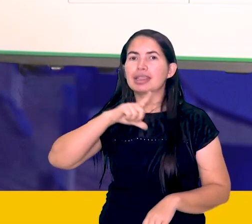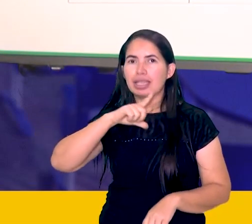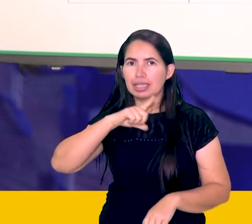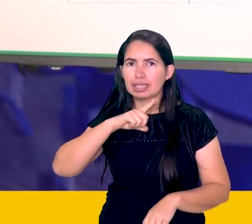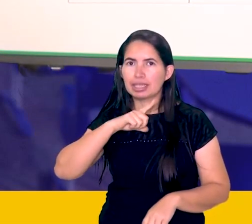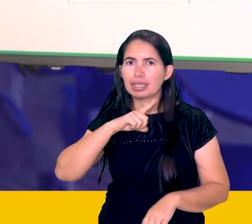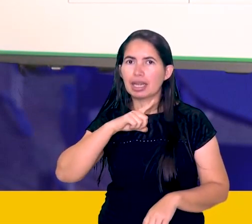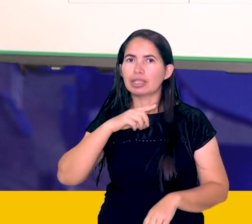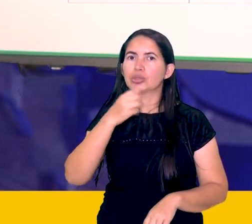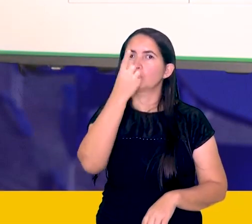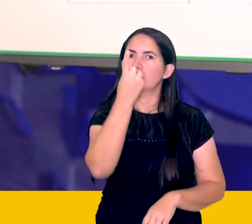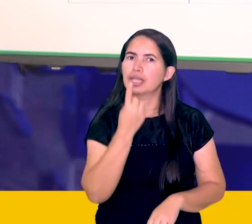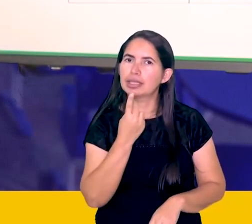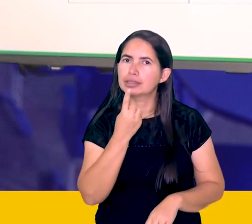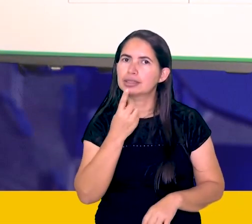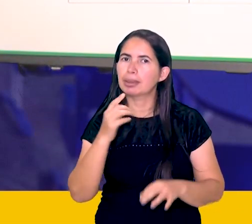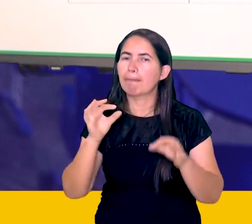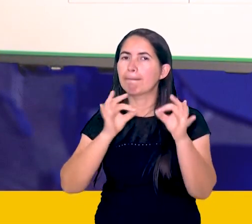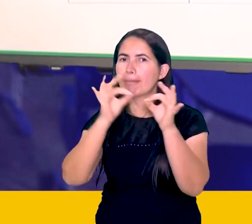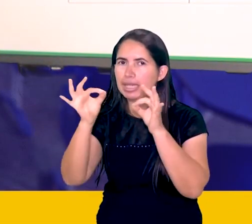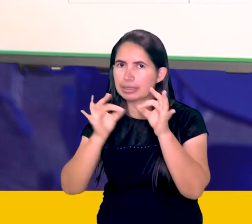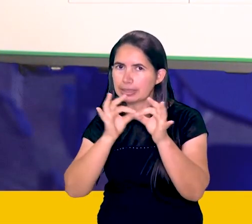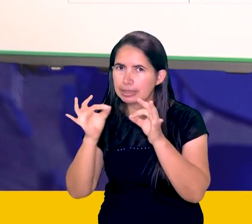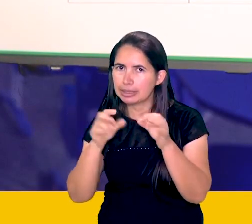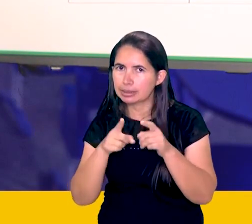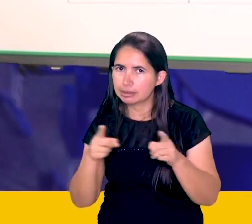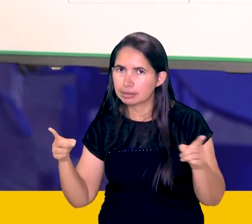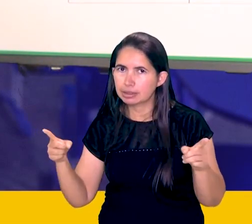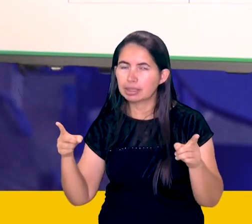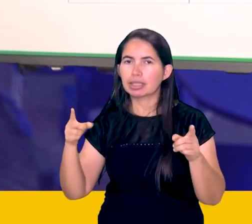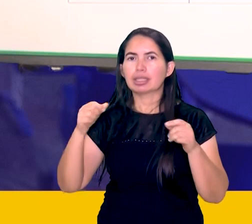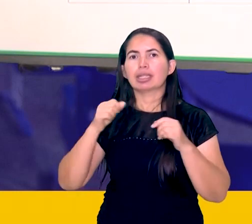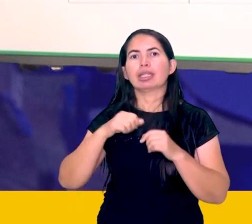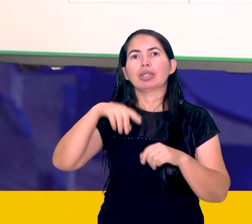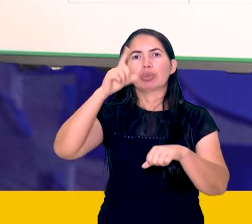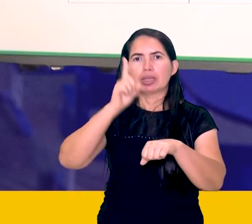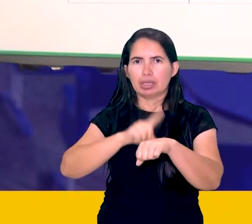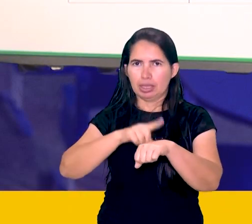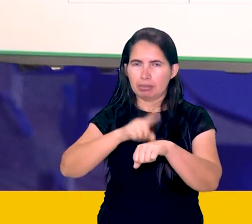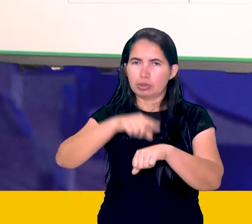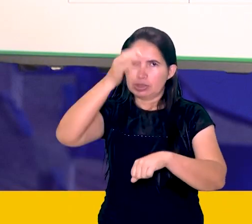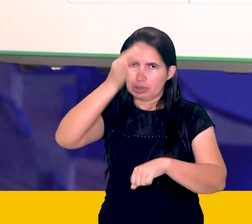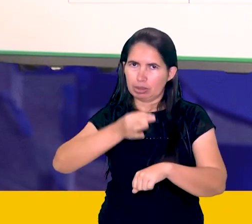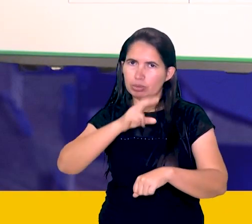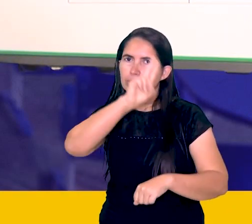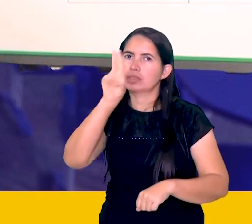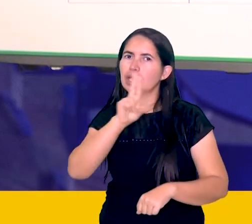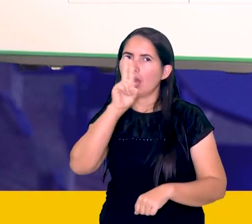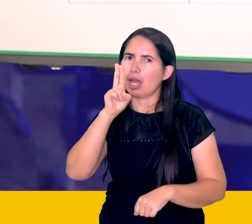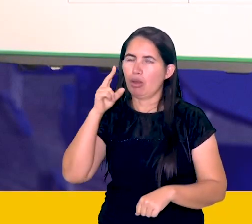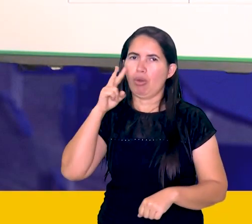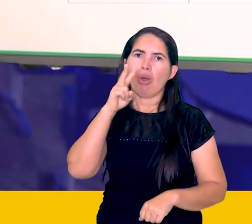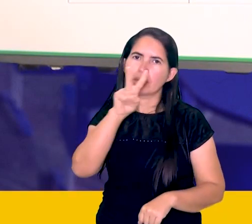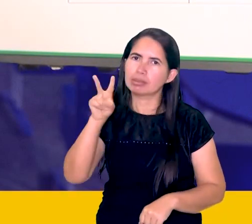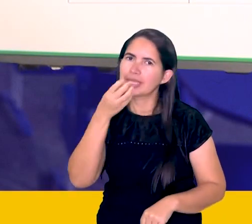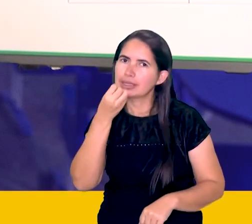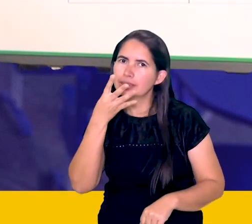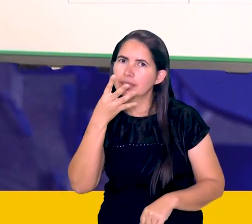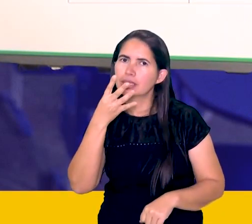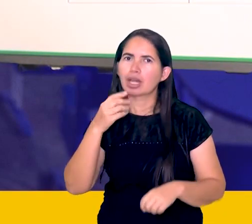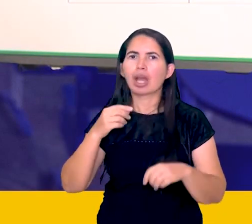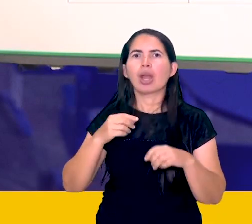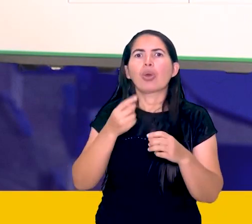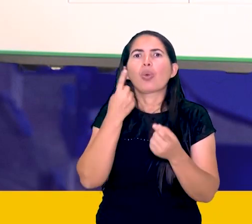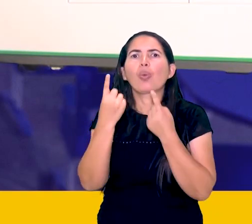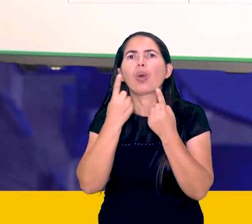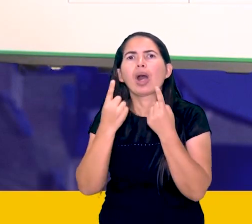as unidades de medida e existe o momento adequado de se utilizar elas. Vejam bem, qual